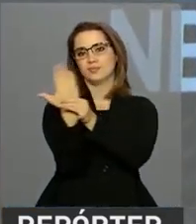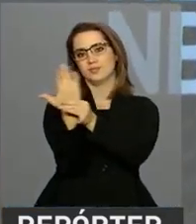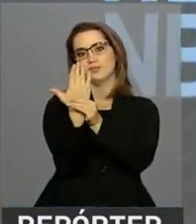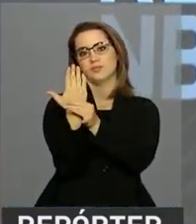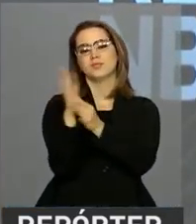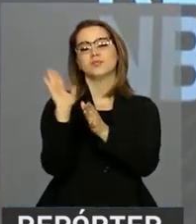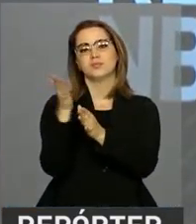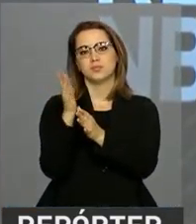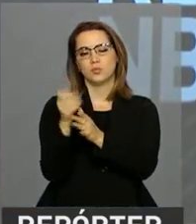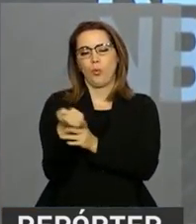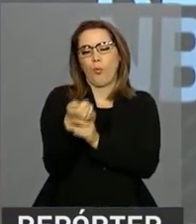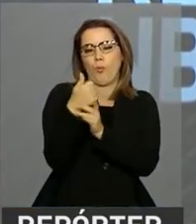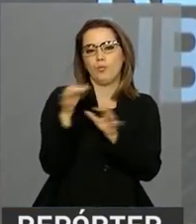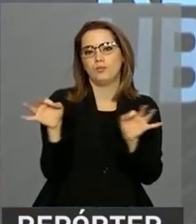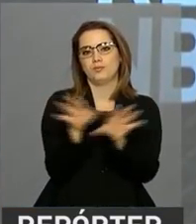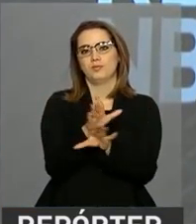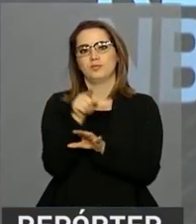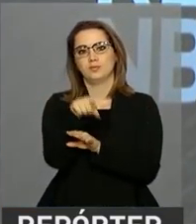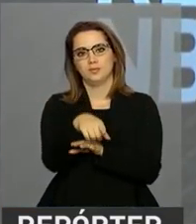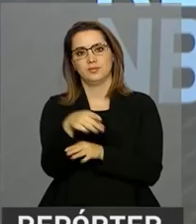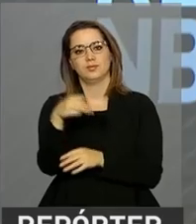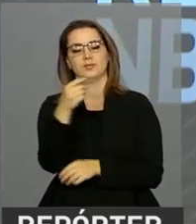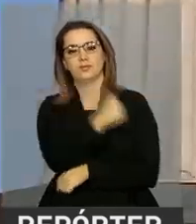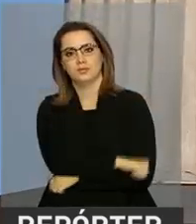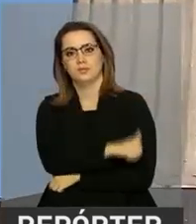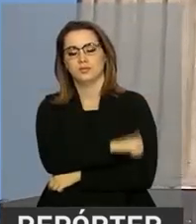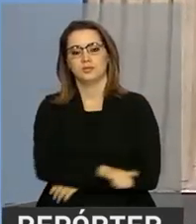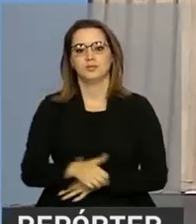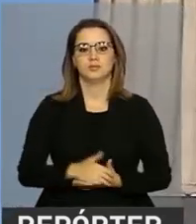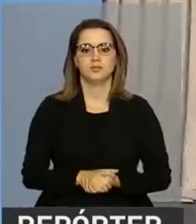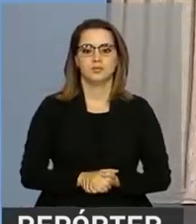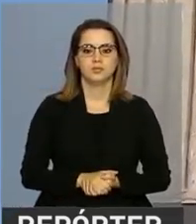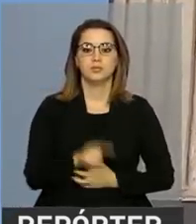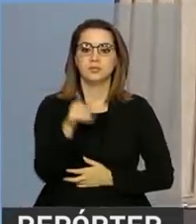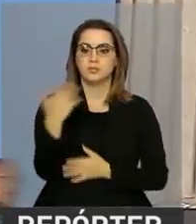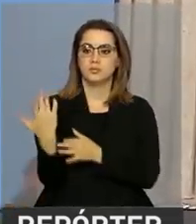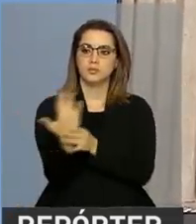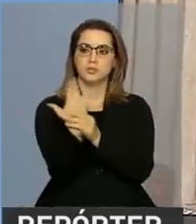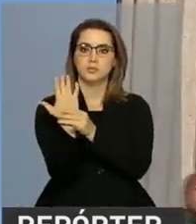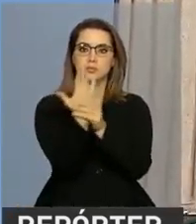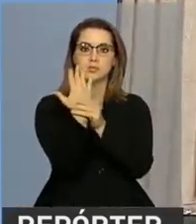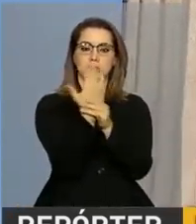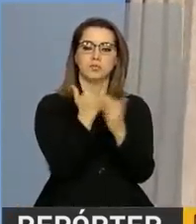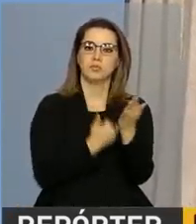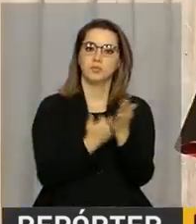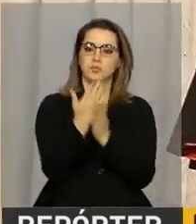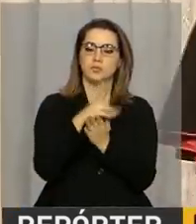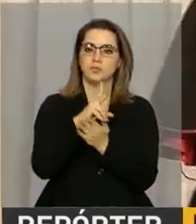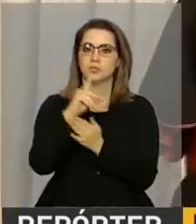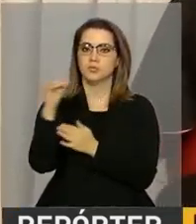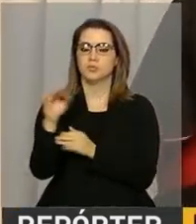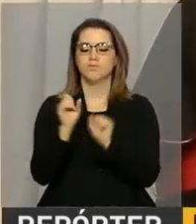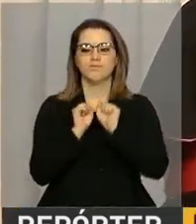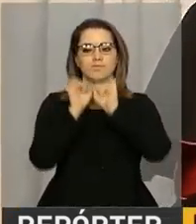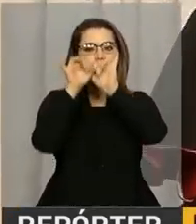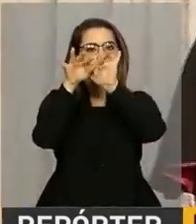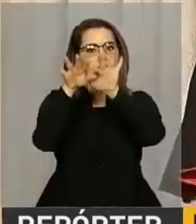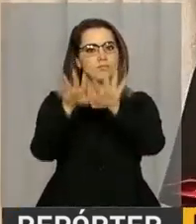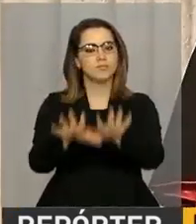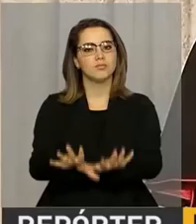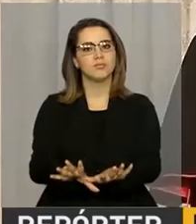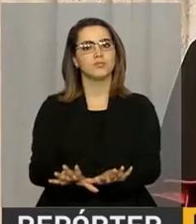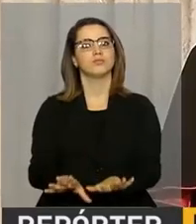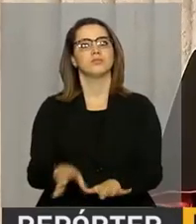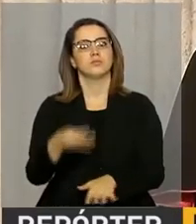reta final do tour pela Cidade Maravilhosa. A tocha olímpica começou o dia recebendo a bênção do